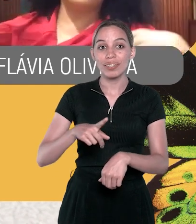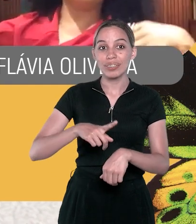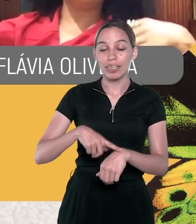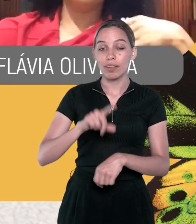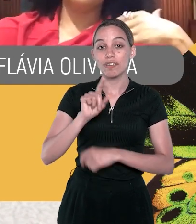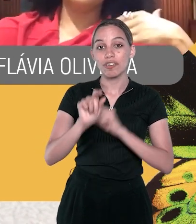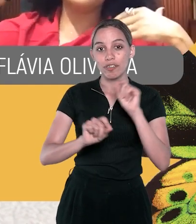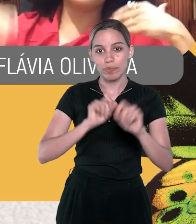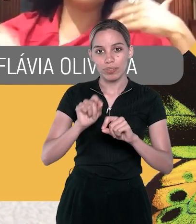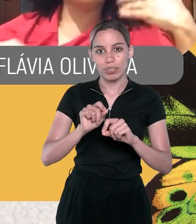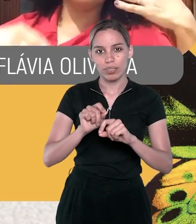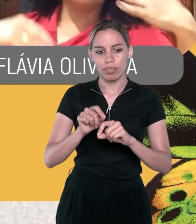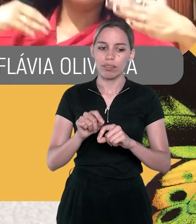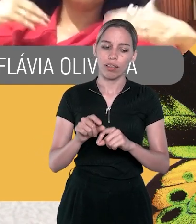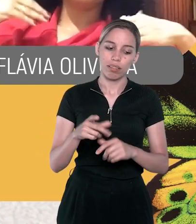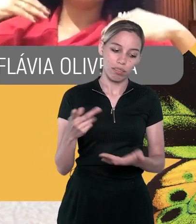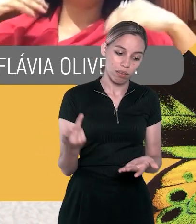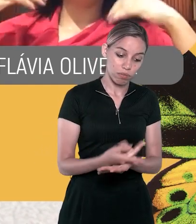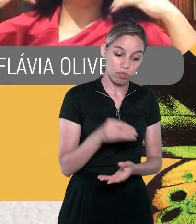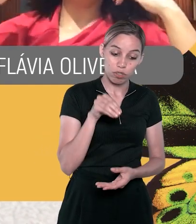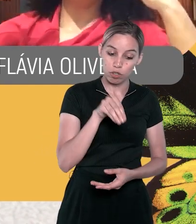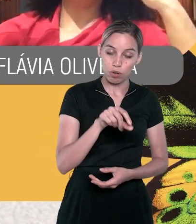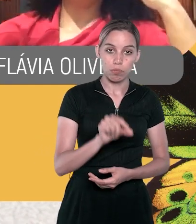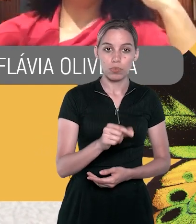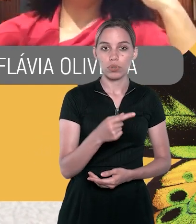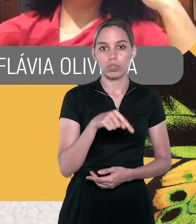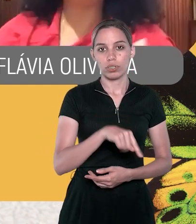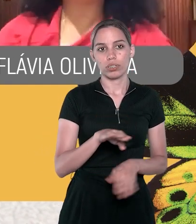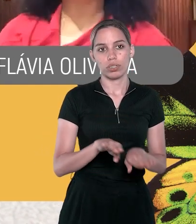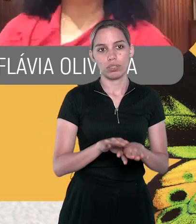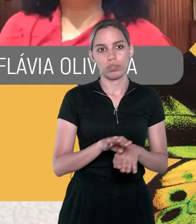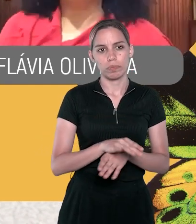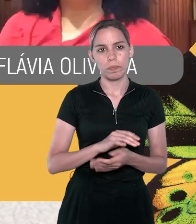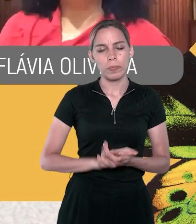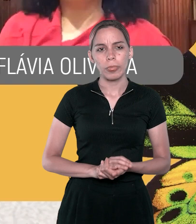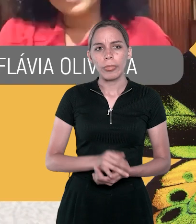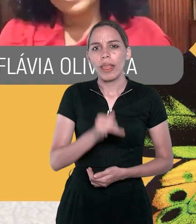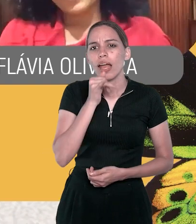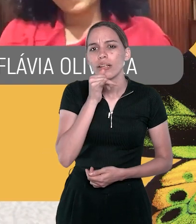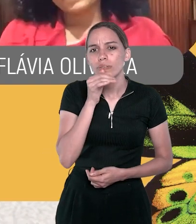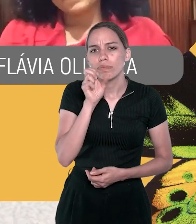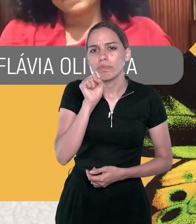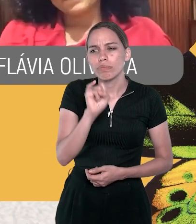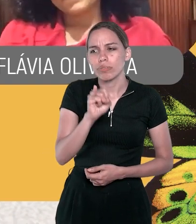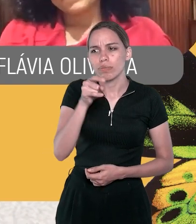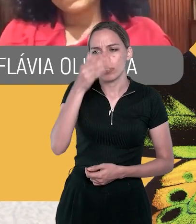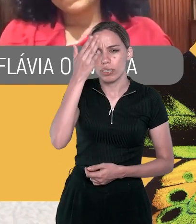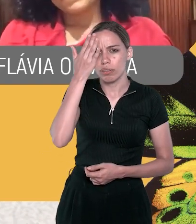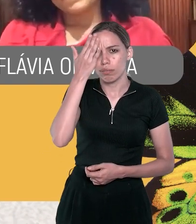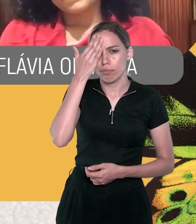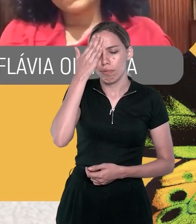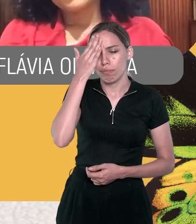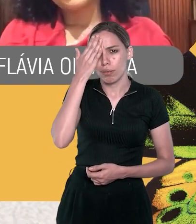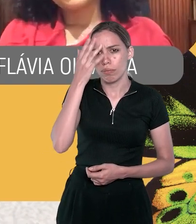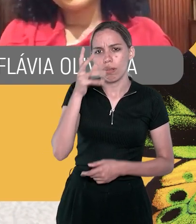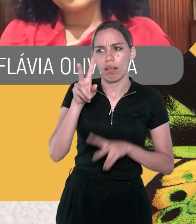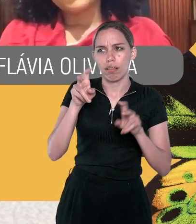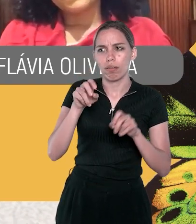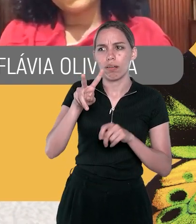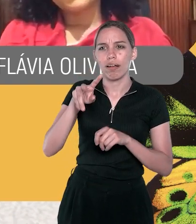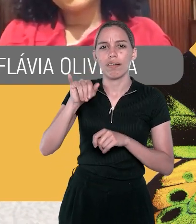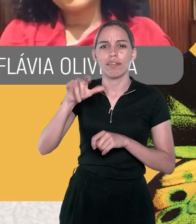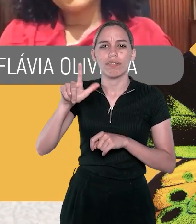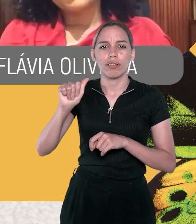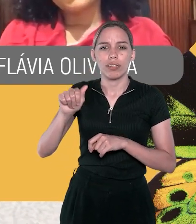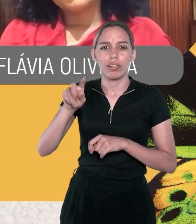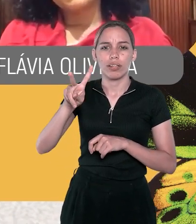devolve, né? Flávia, você não consegue entender Villa-Lobos se você não entender que ele foge para ir para os bares da Lapa,